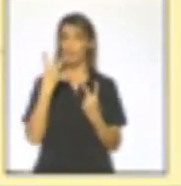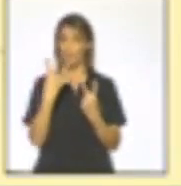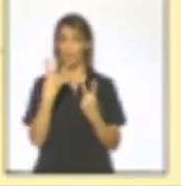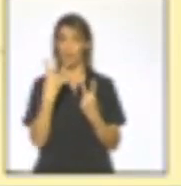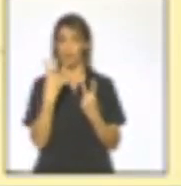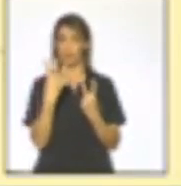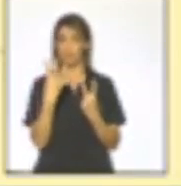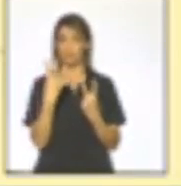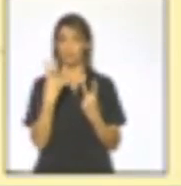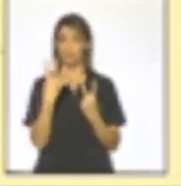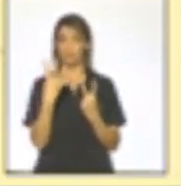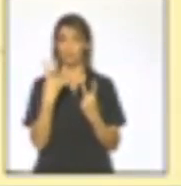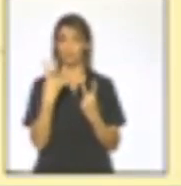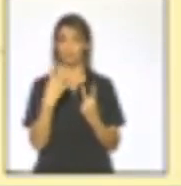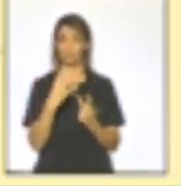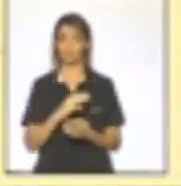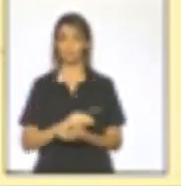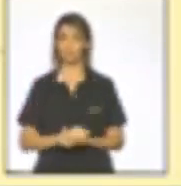4.